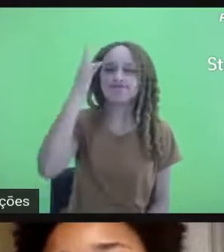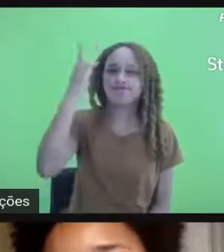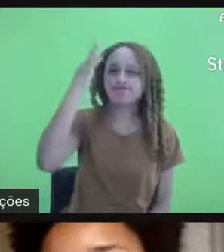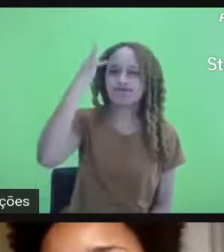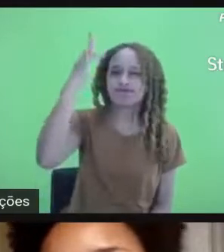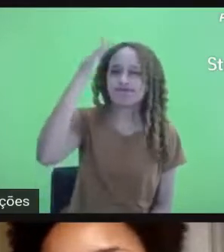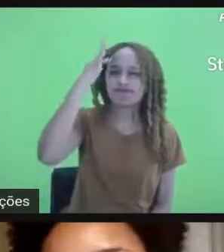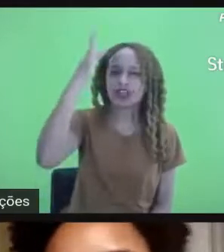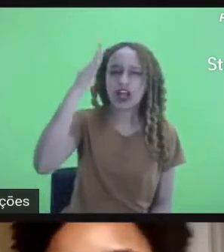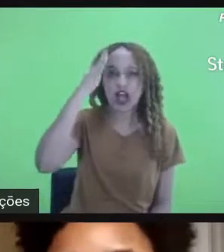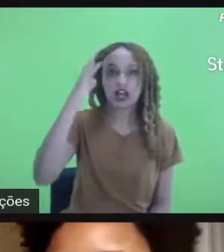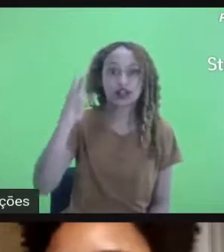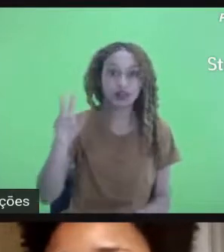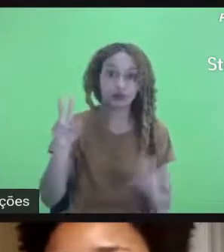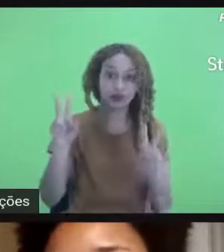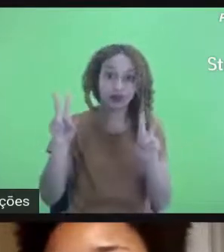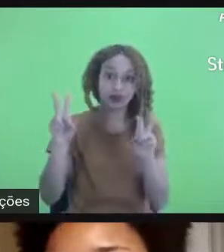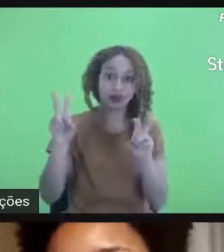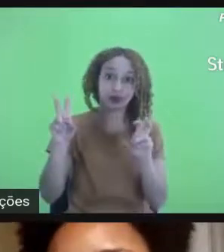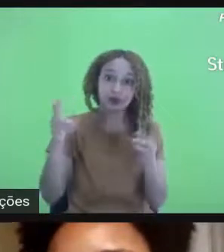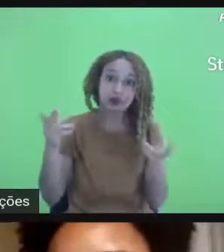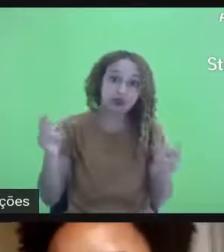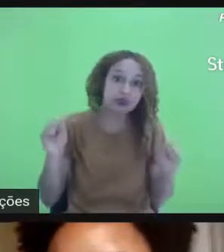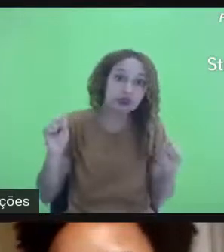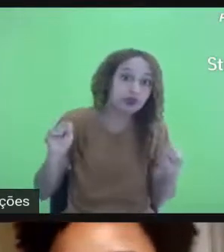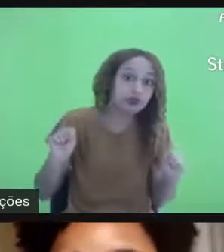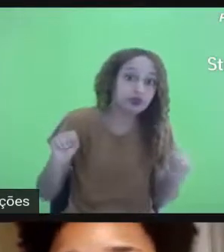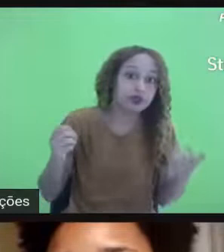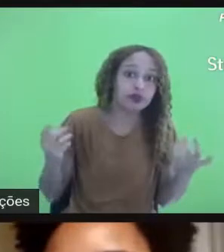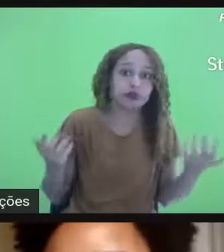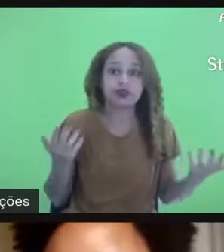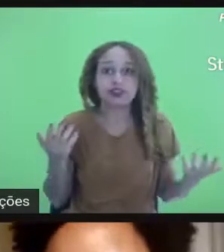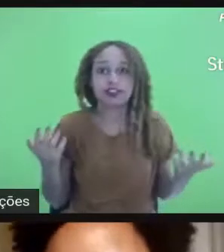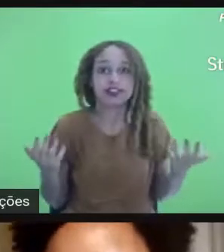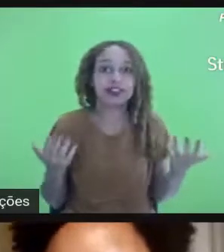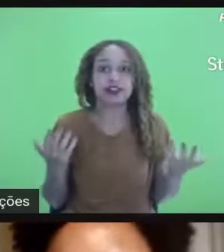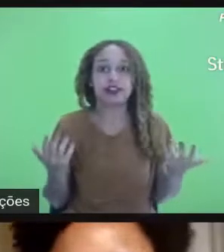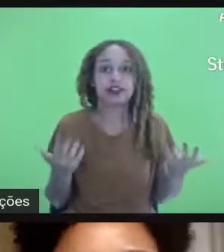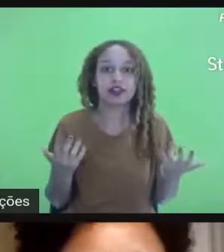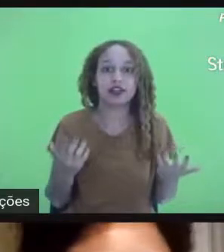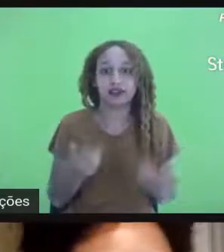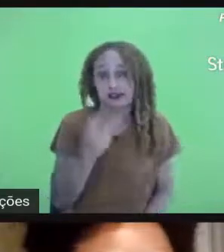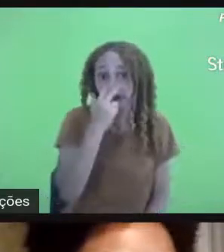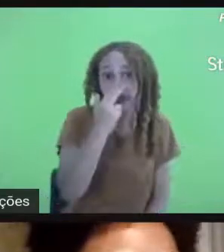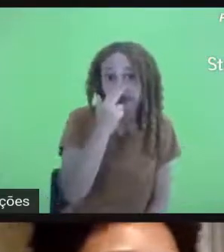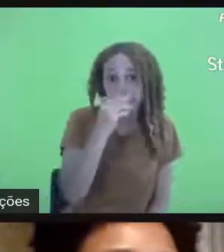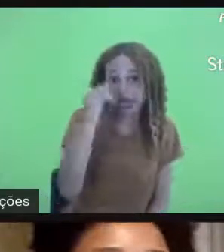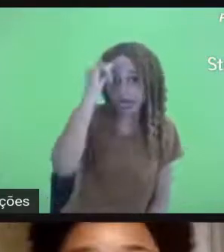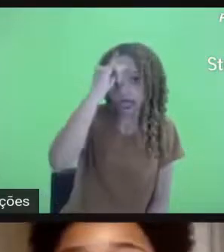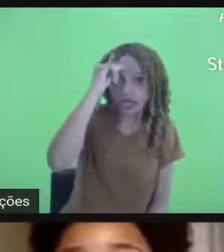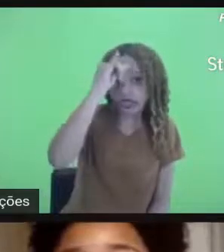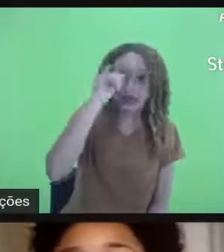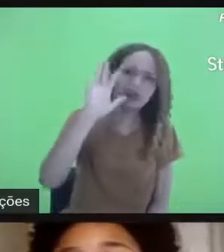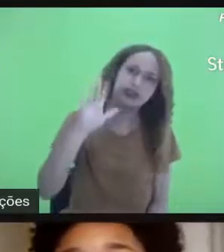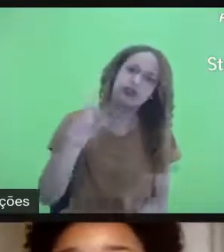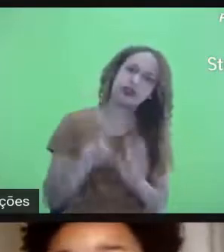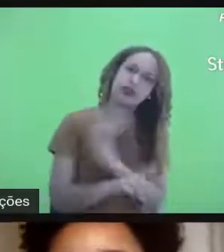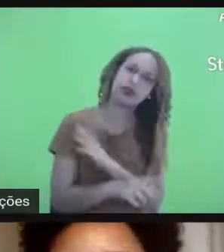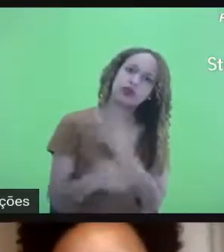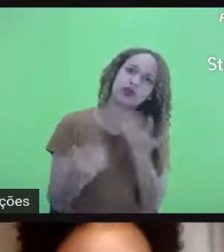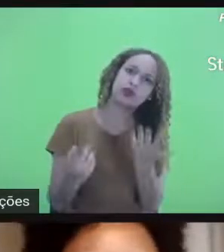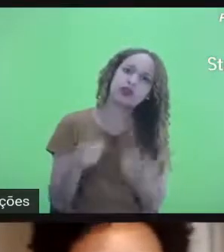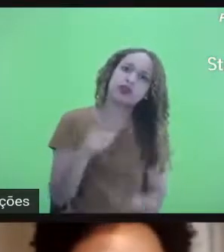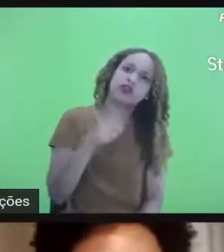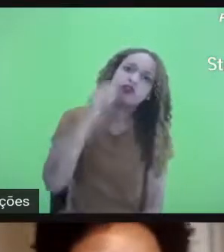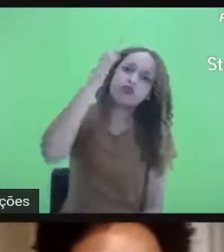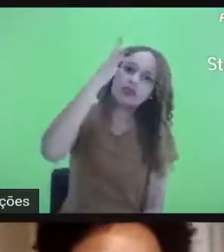de questões que podem passar como bobas, né? A gente pergunta logo como a gente imaginaria